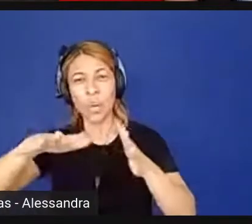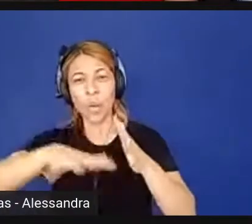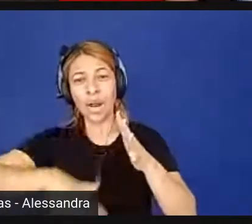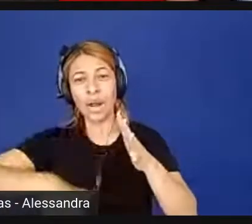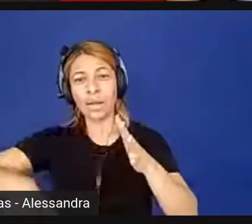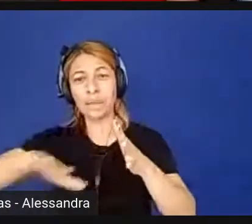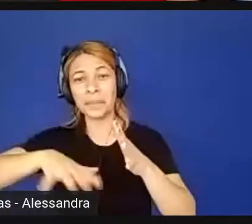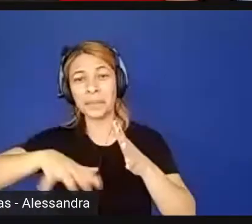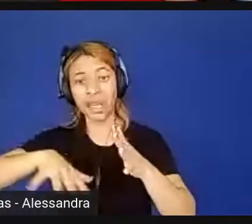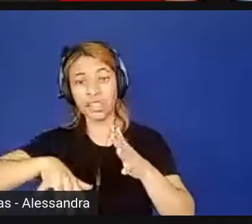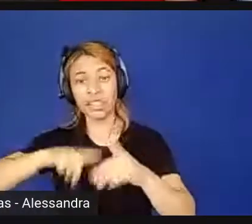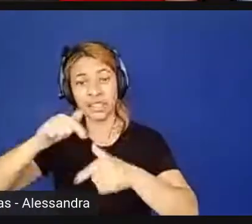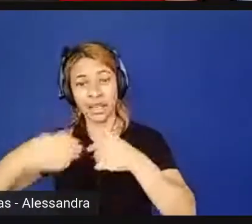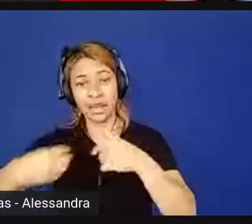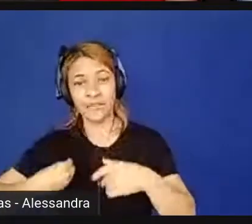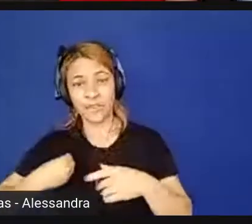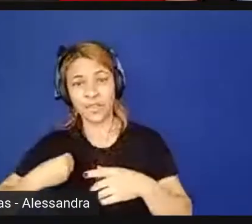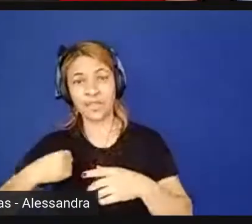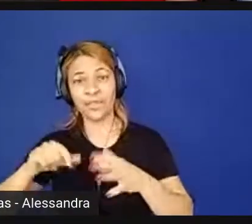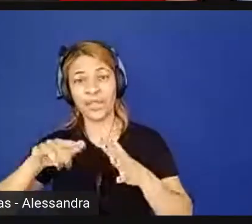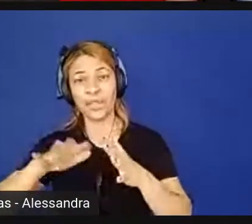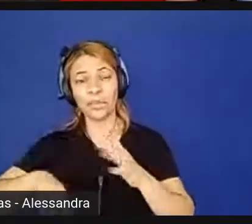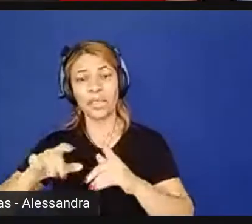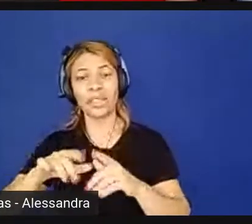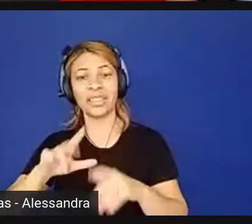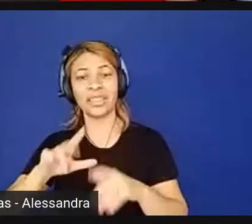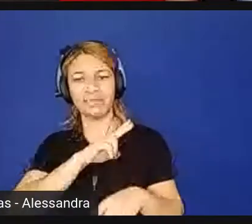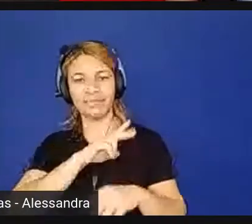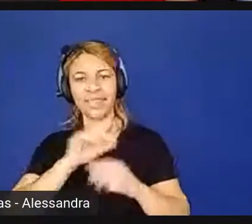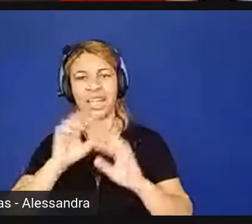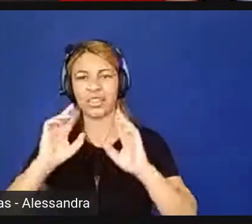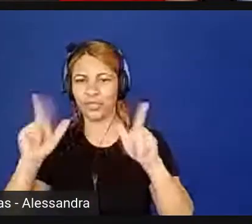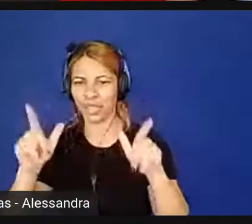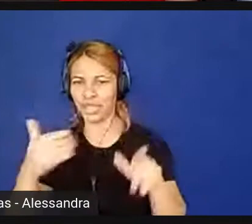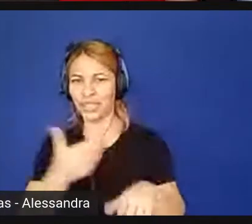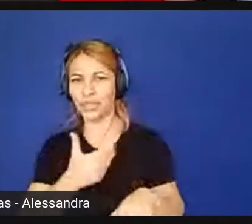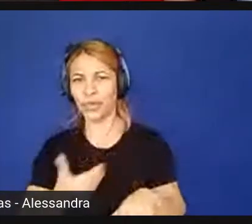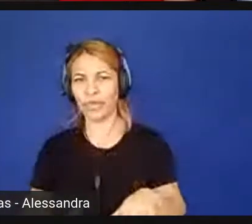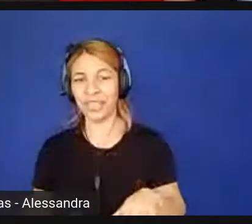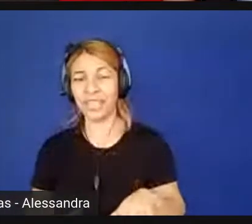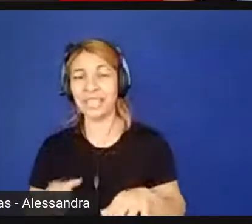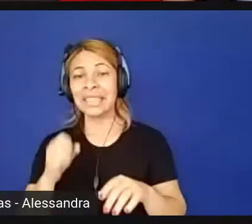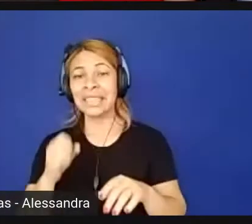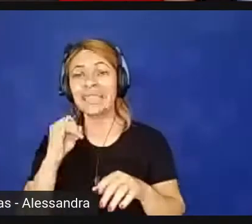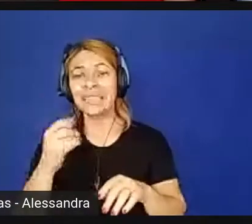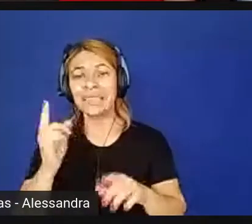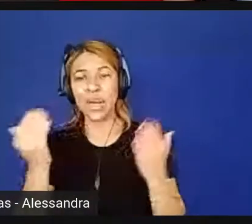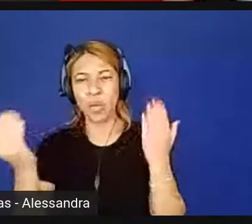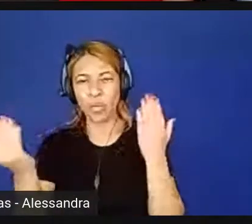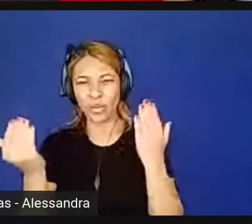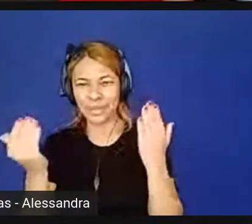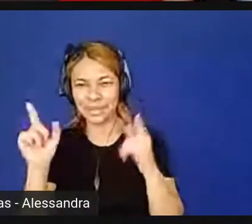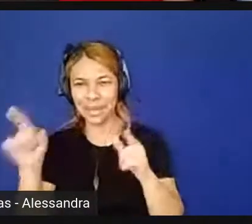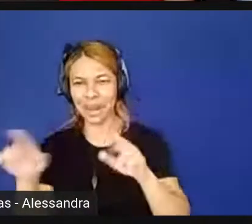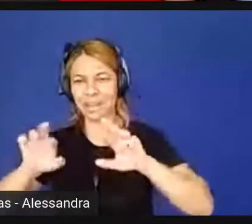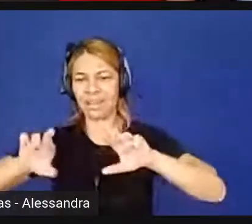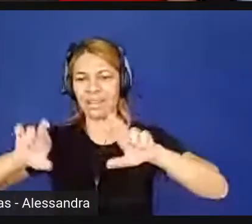né, que ele vive no setor privado é diferente do setor público. Se a gente não considerar que são realidades distintas, a gente vai